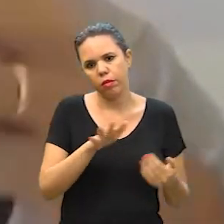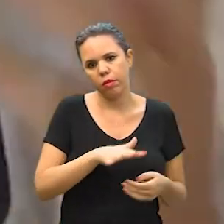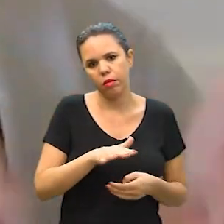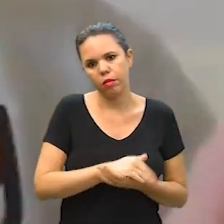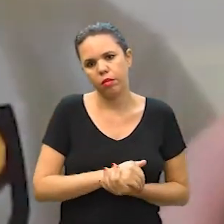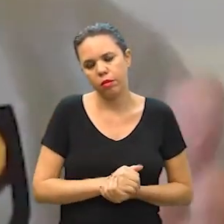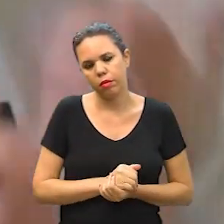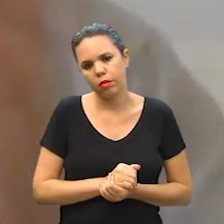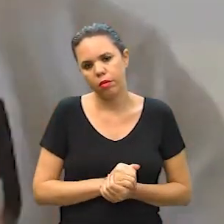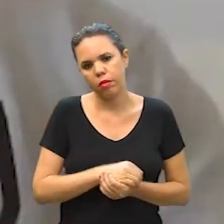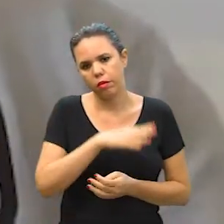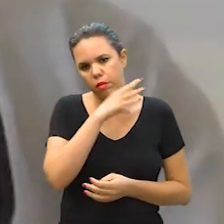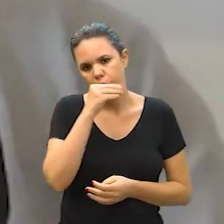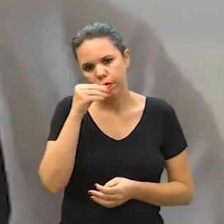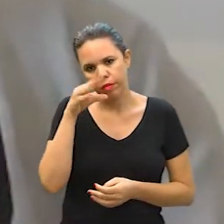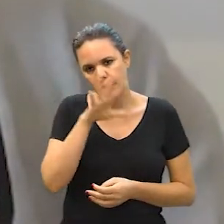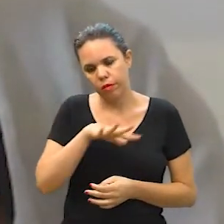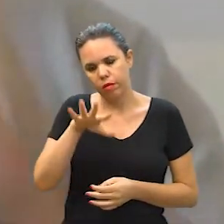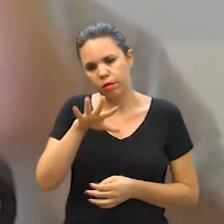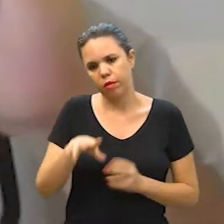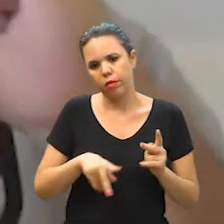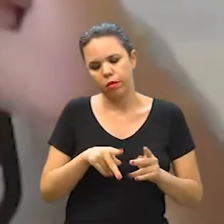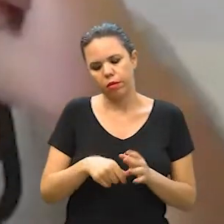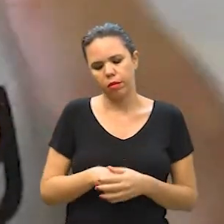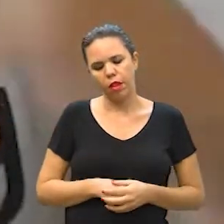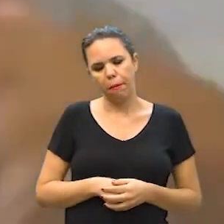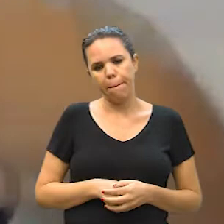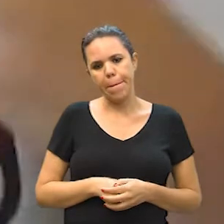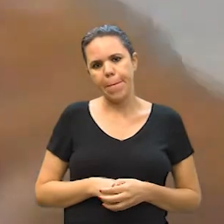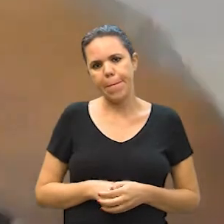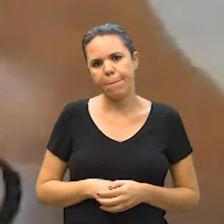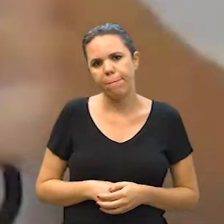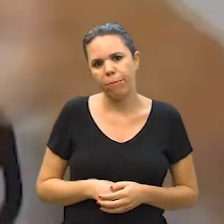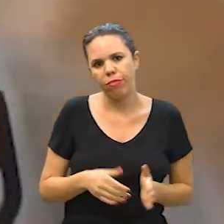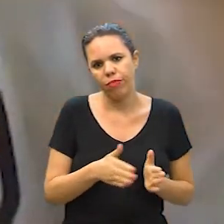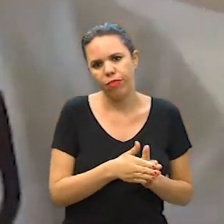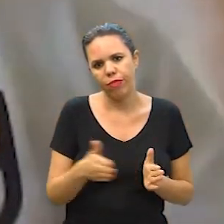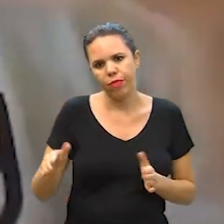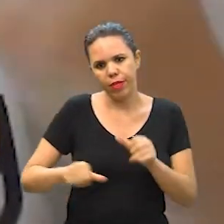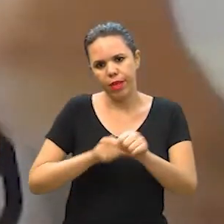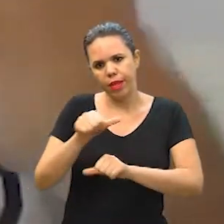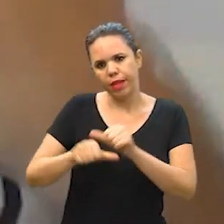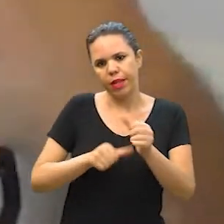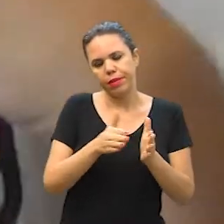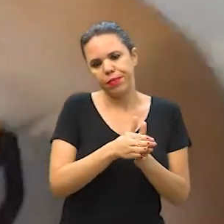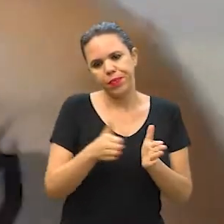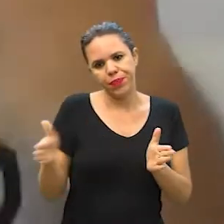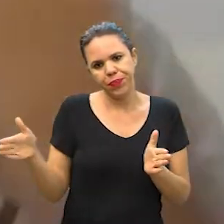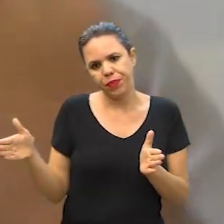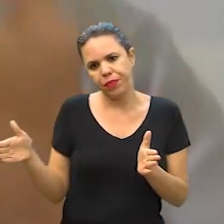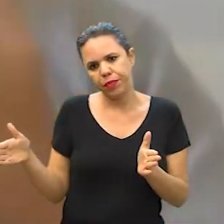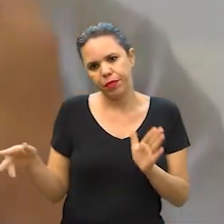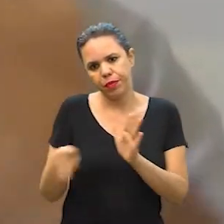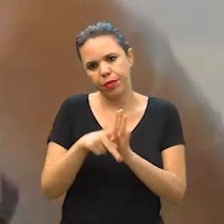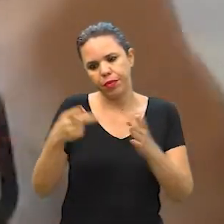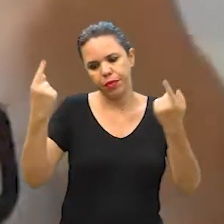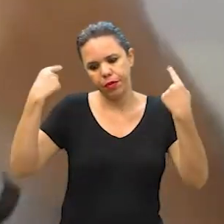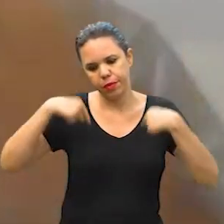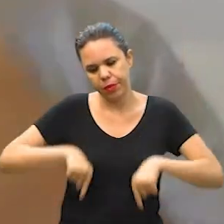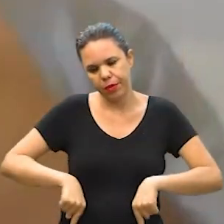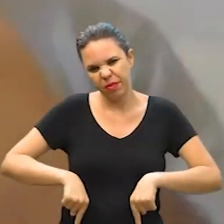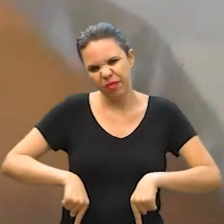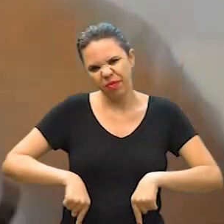jovens, pré-adolescentes, adolescentes, em uma fase de transformação do próprio